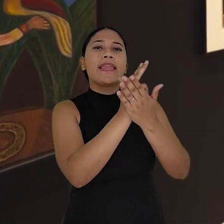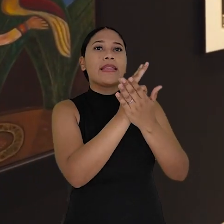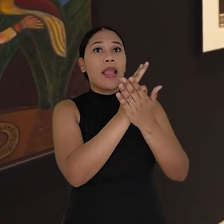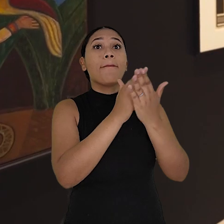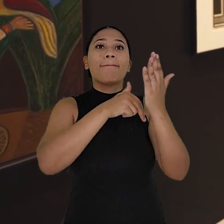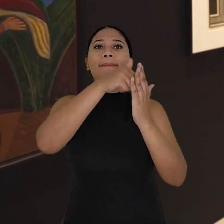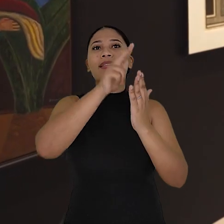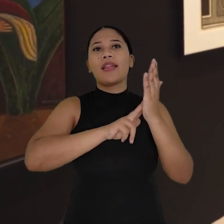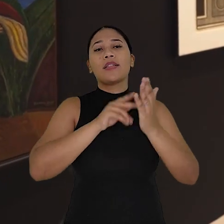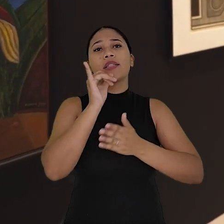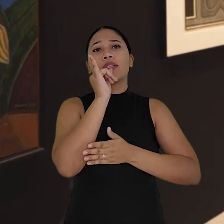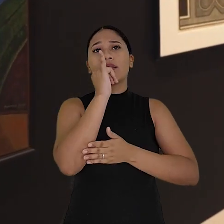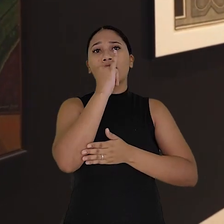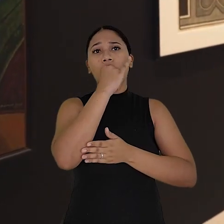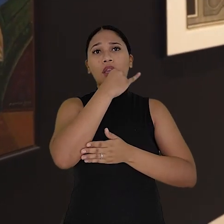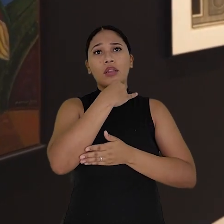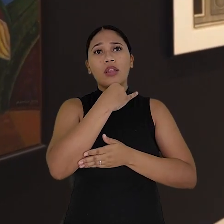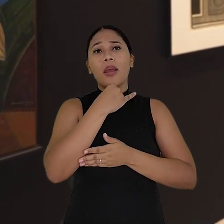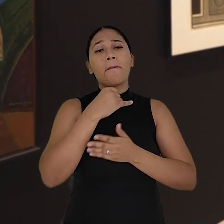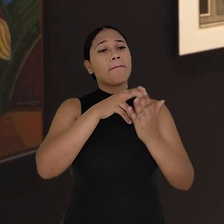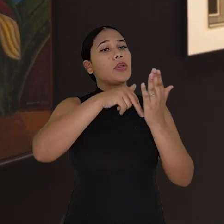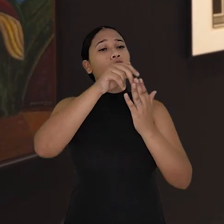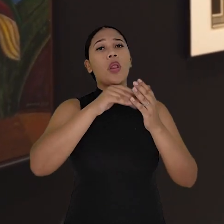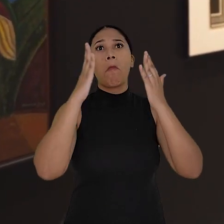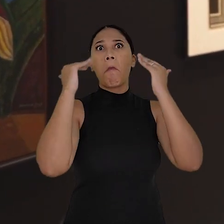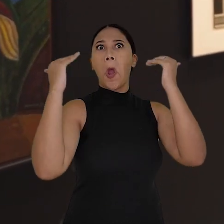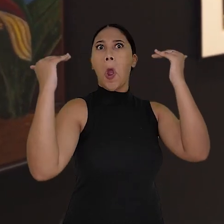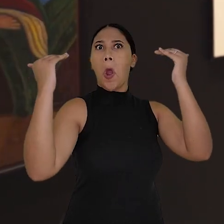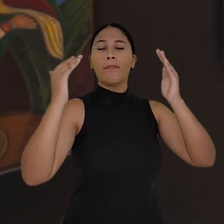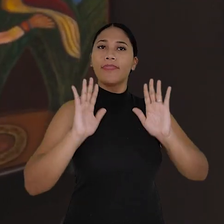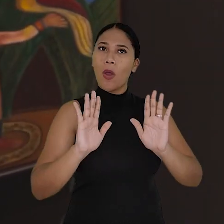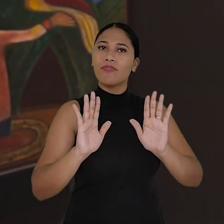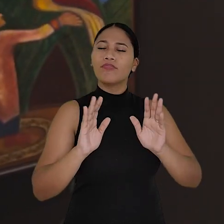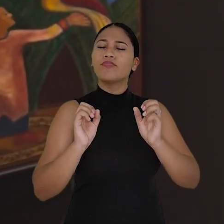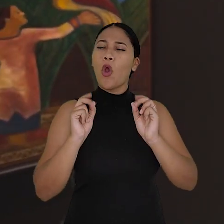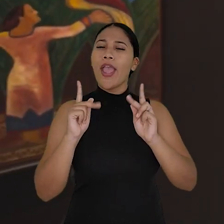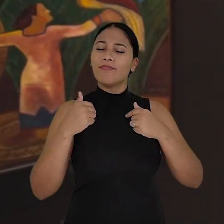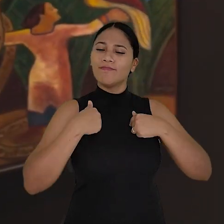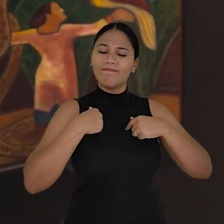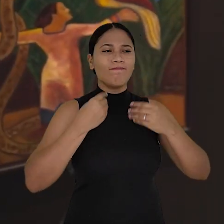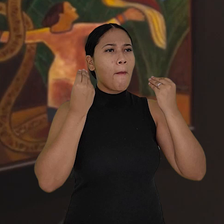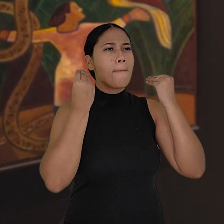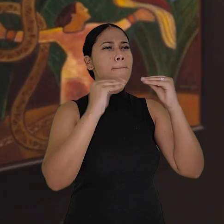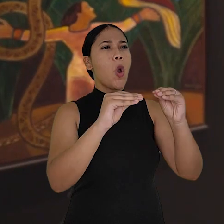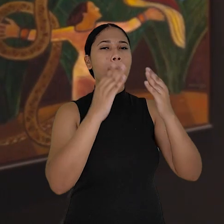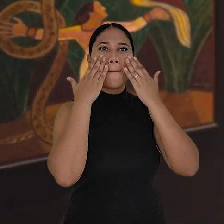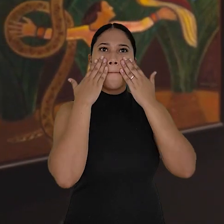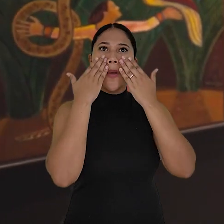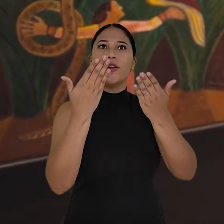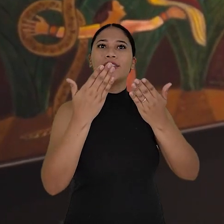tinha muita tristeza que a pintura dele não era conhecida. Aí eu falei, então vou mostrar a